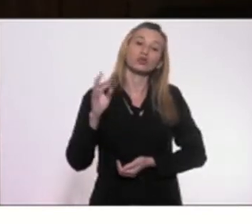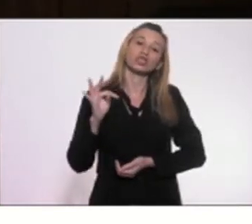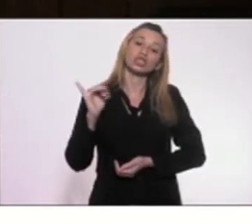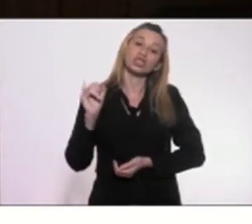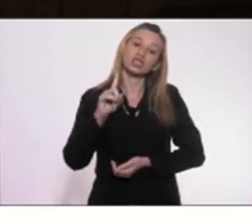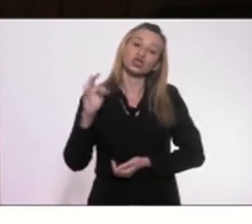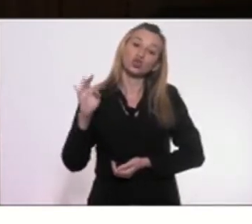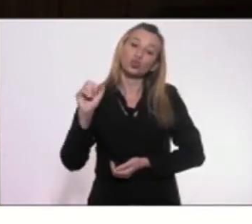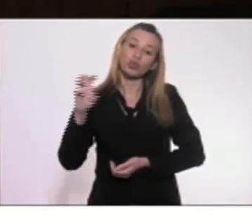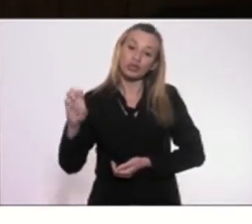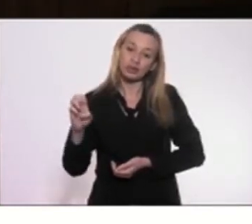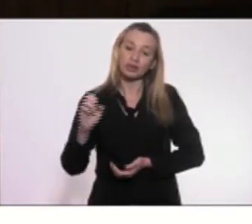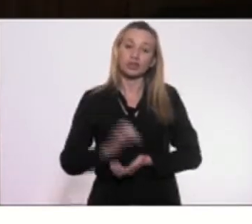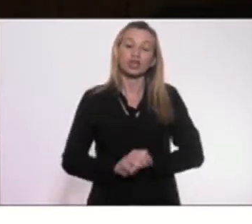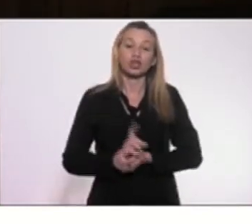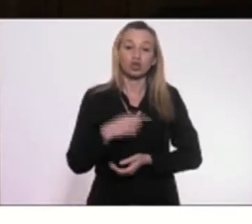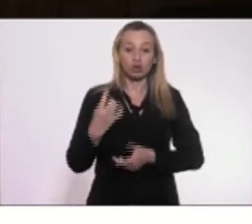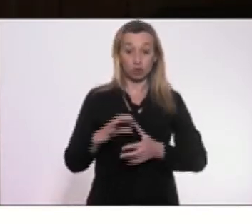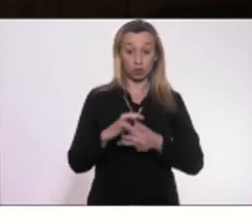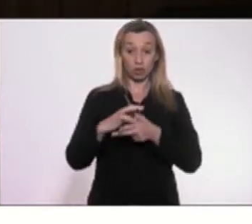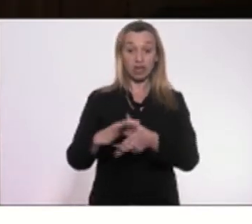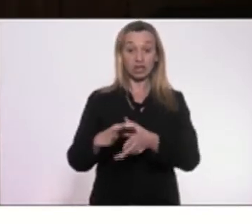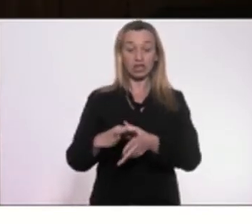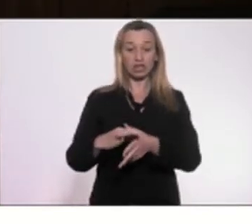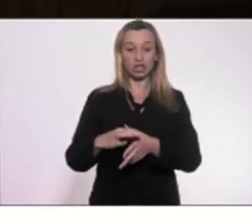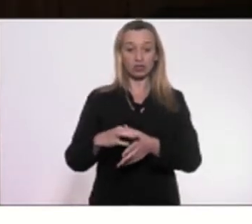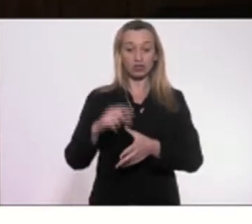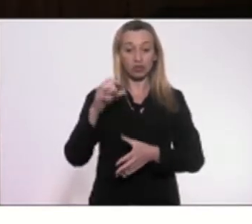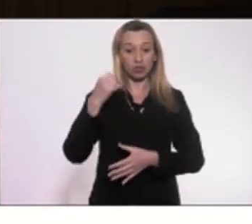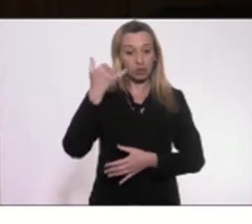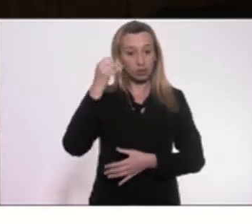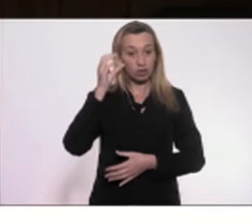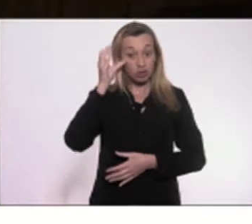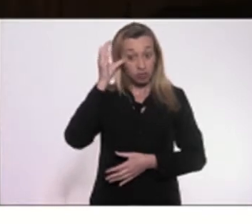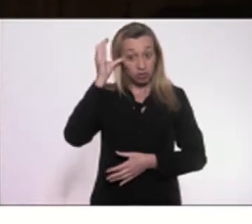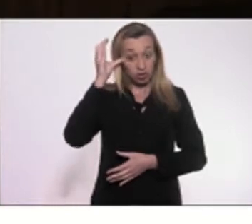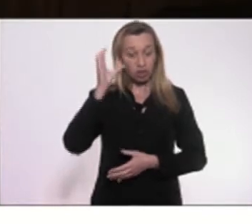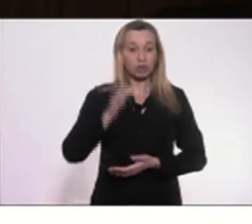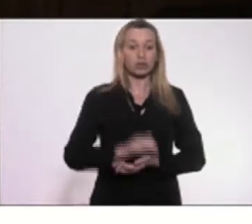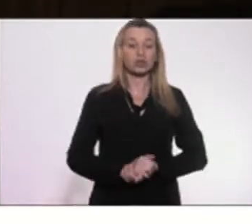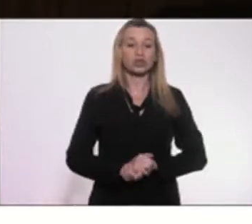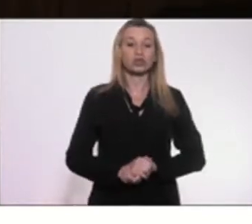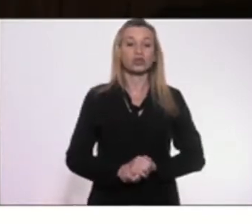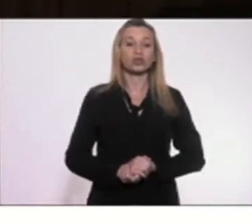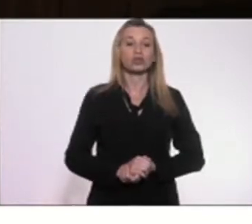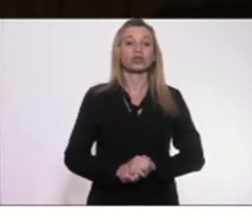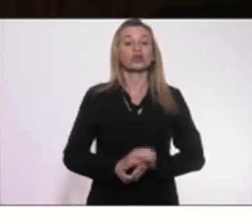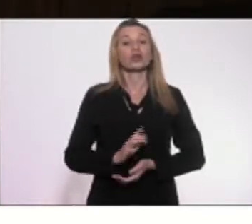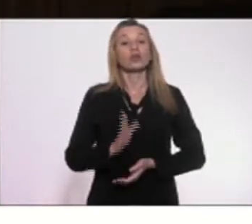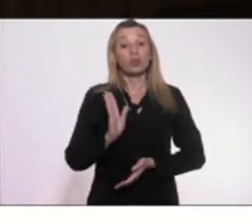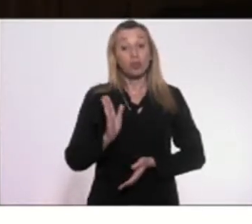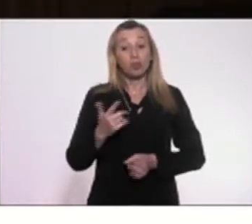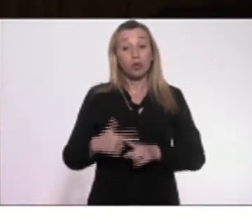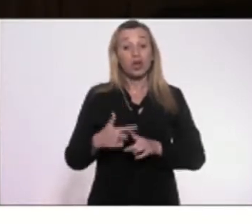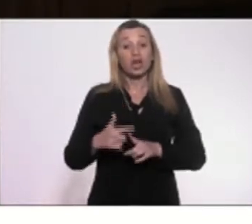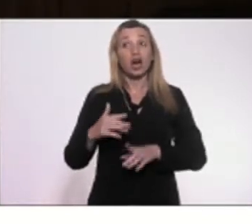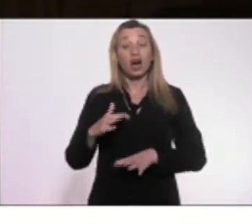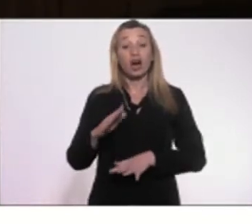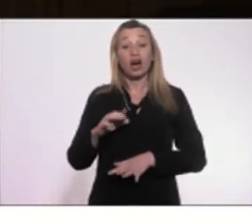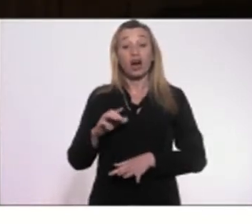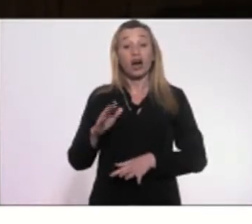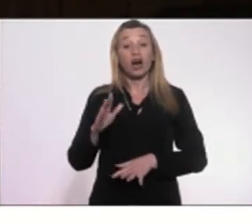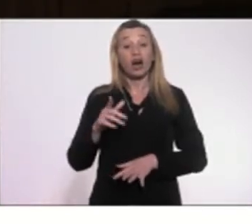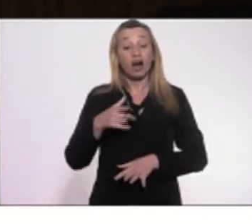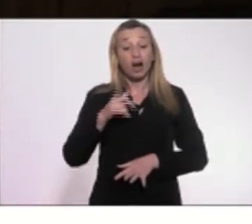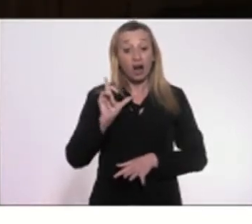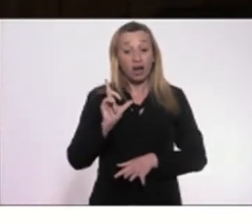nosso líder chinês, nosso porque já fui um grande admirador dele, e tenho